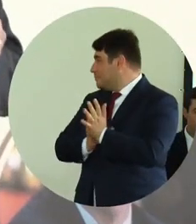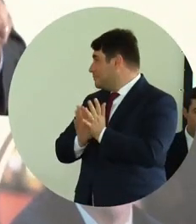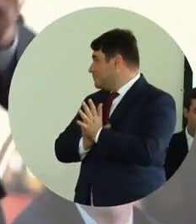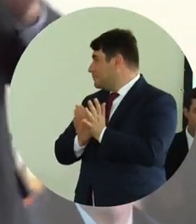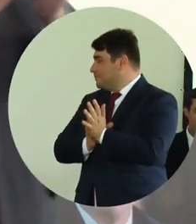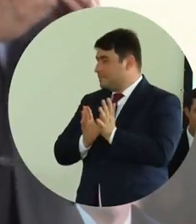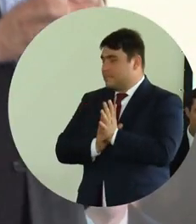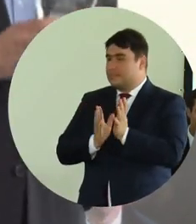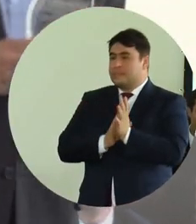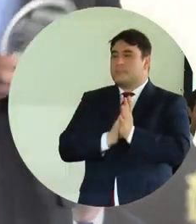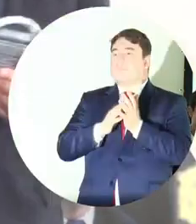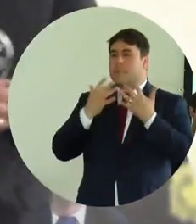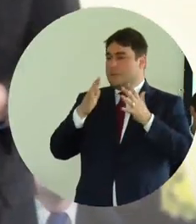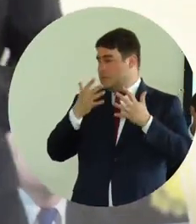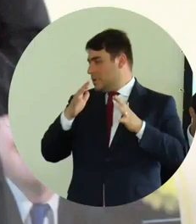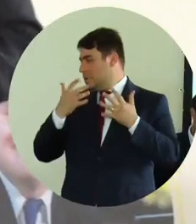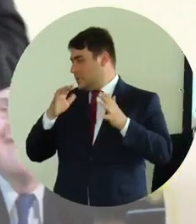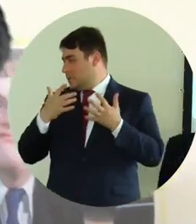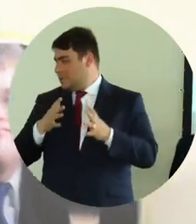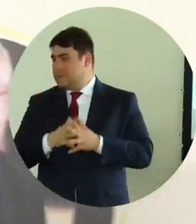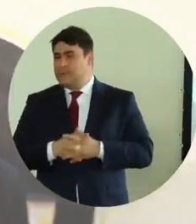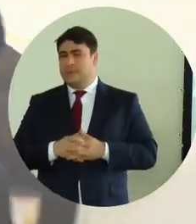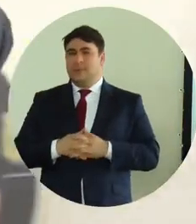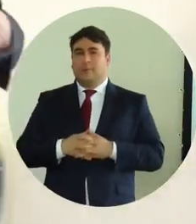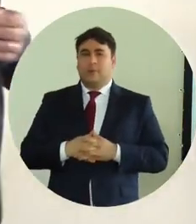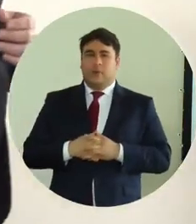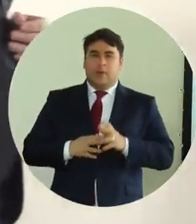Parabéns à Specialisterne Brasil.